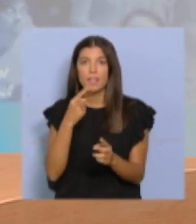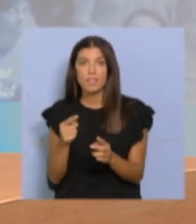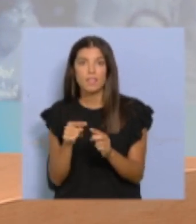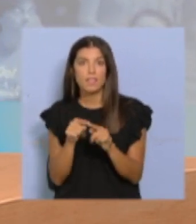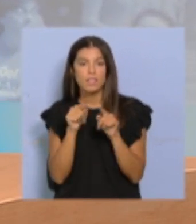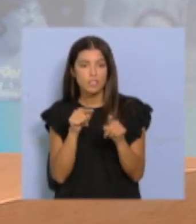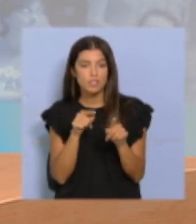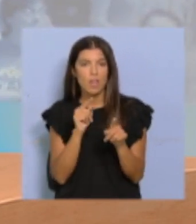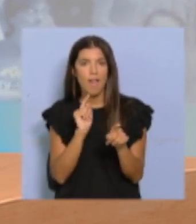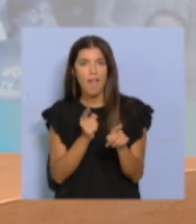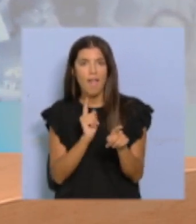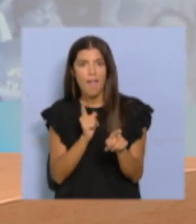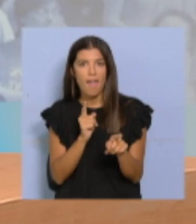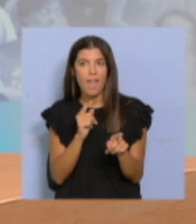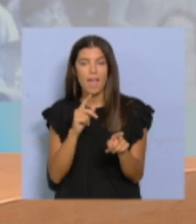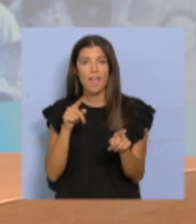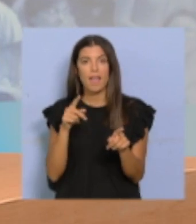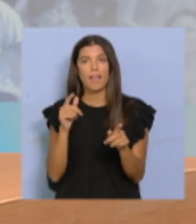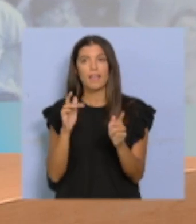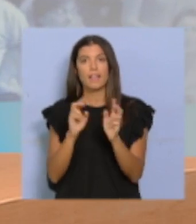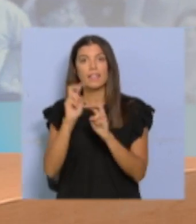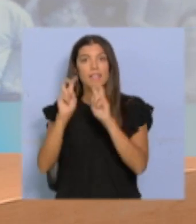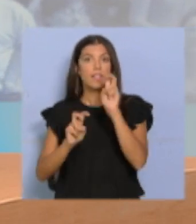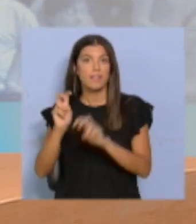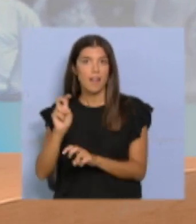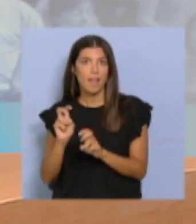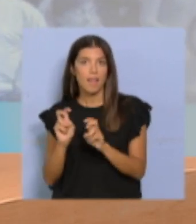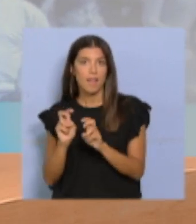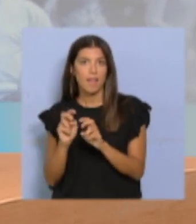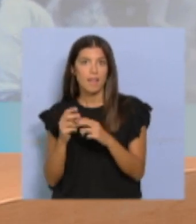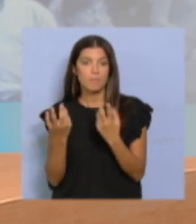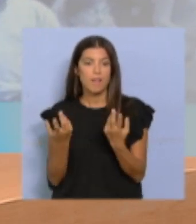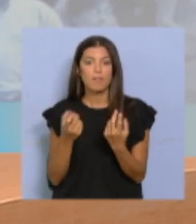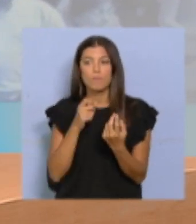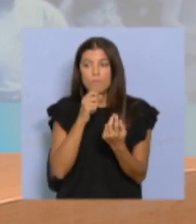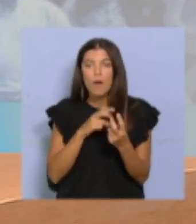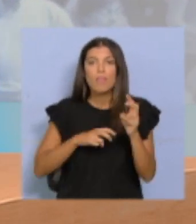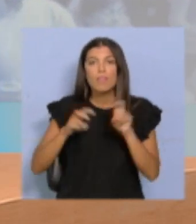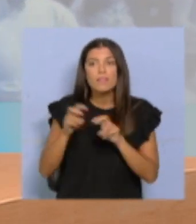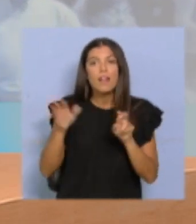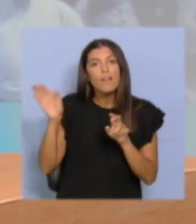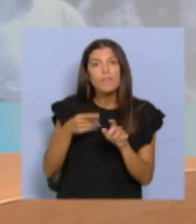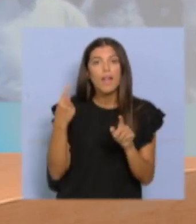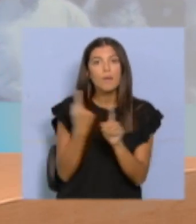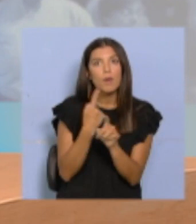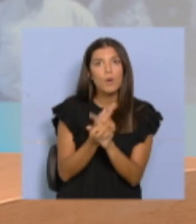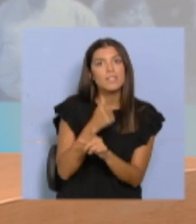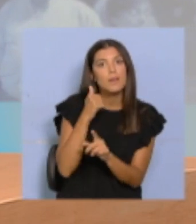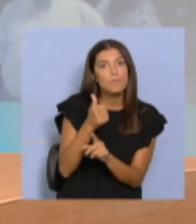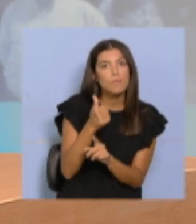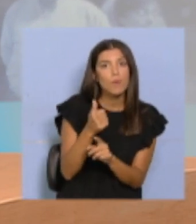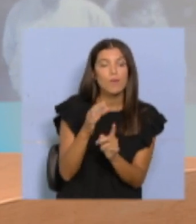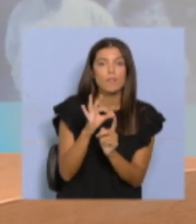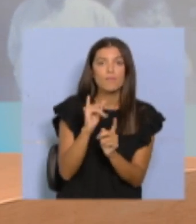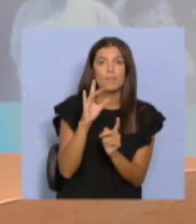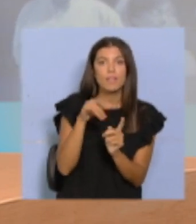livre. De Nazaré pode vir alguma coisa boa, e Filipe não argumenta